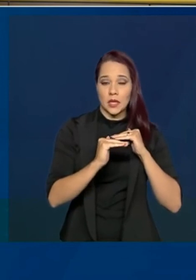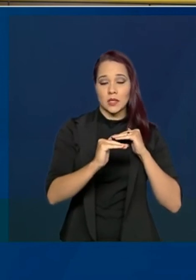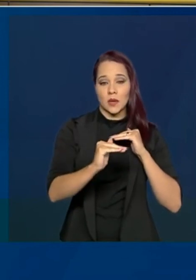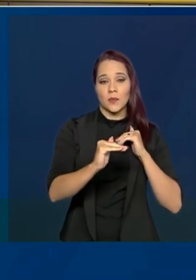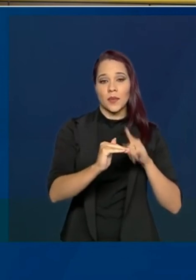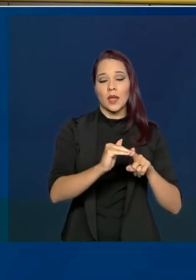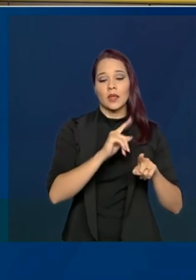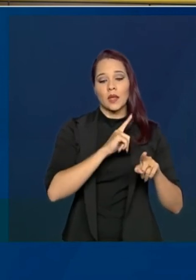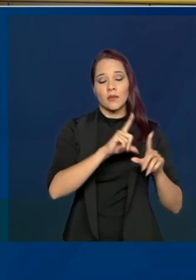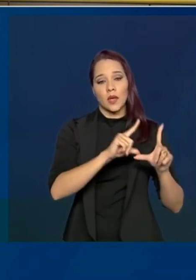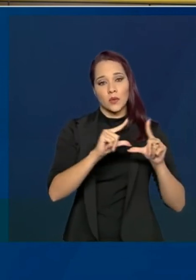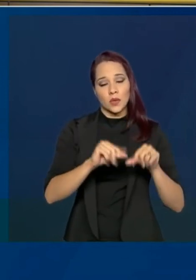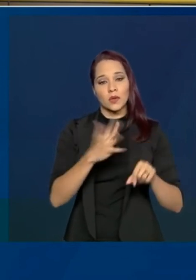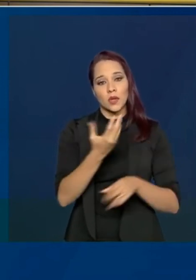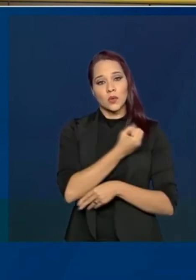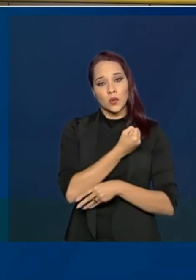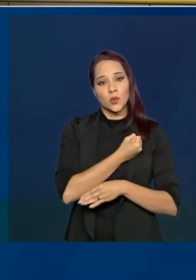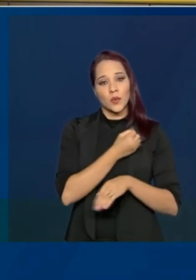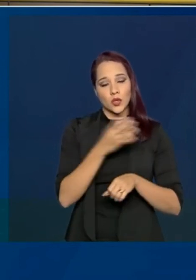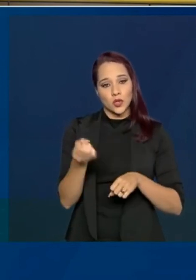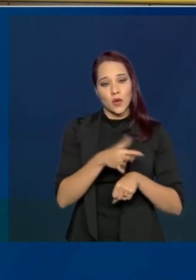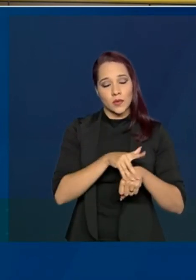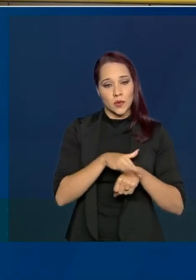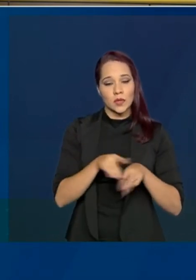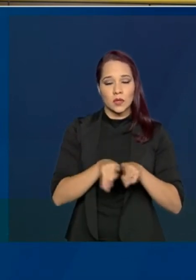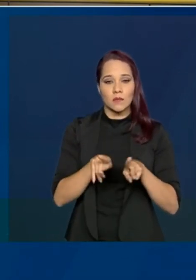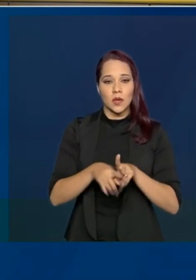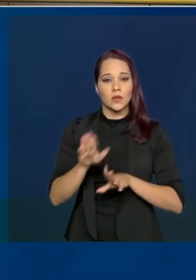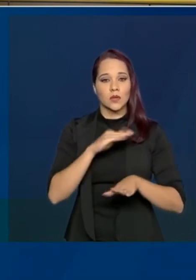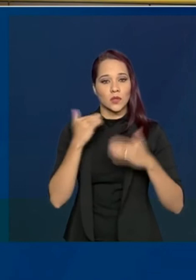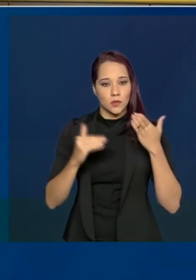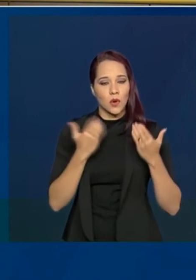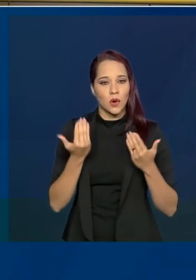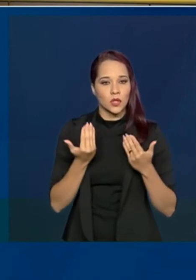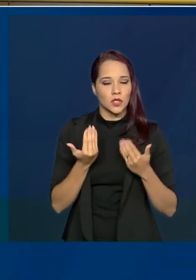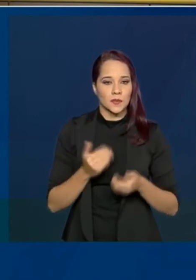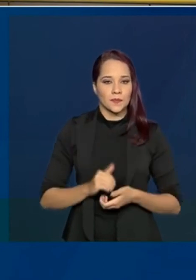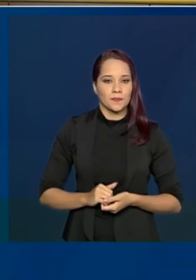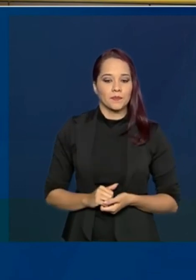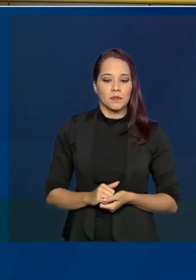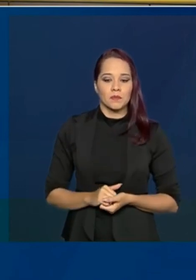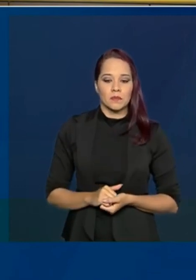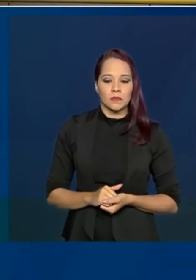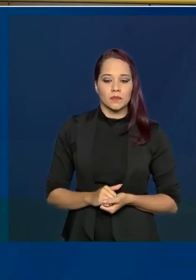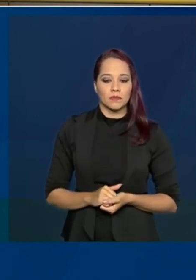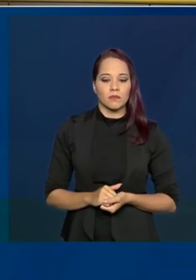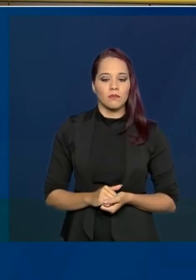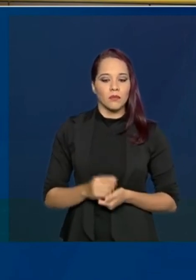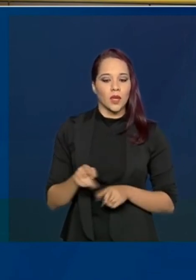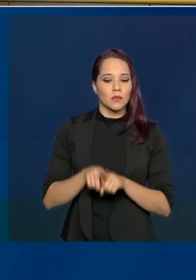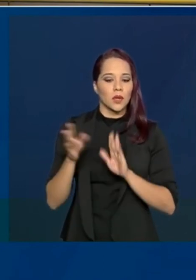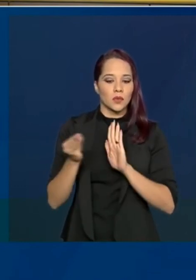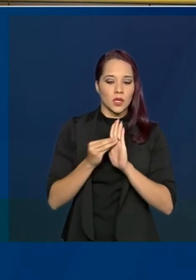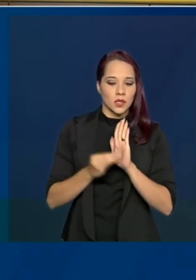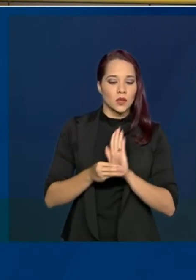redução, tanto no número de casos e no caso dos óbitos, em relação à estabilização nos registros